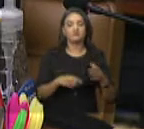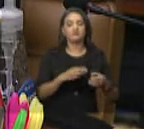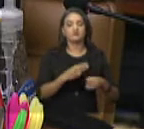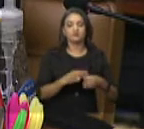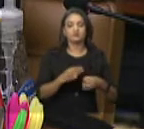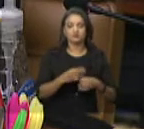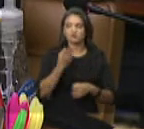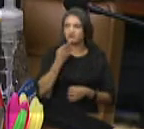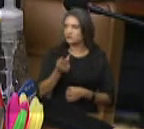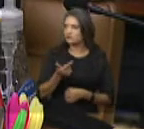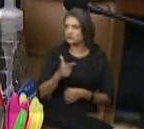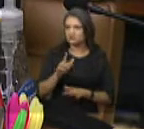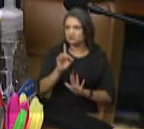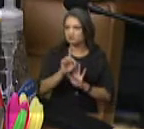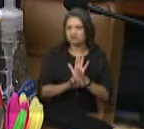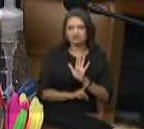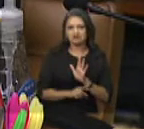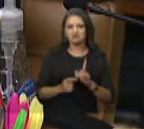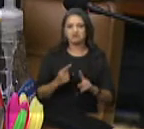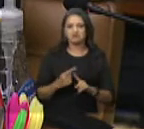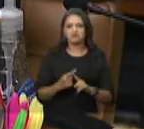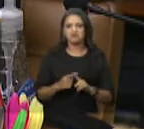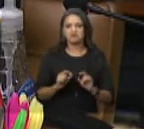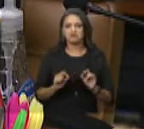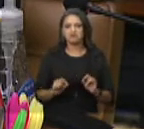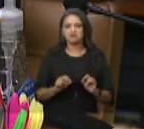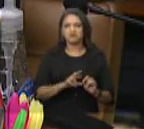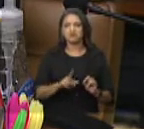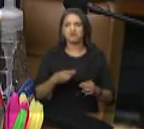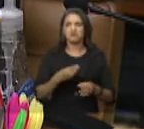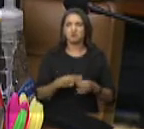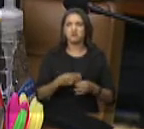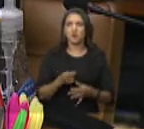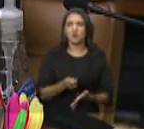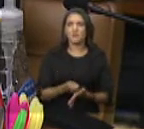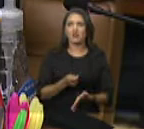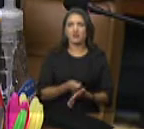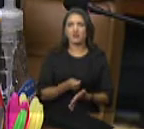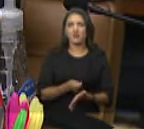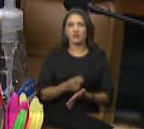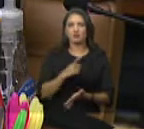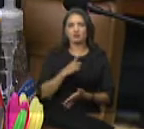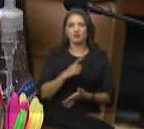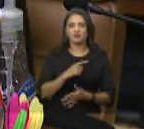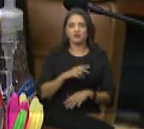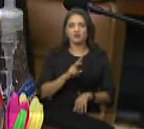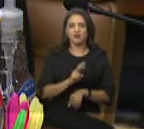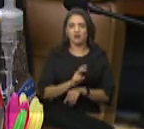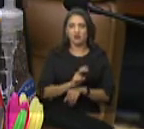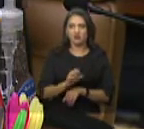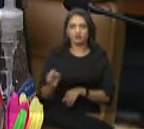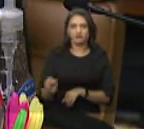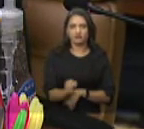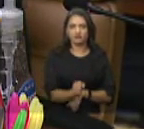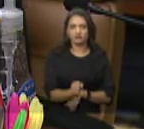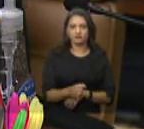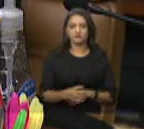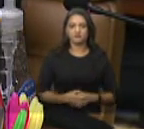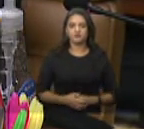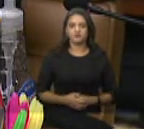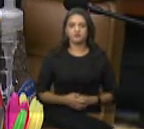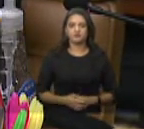que não haveria esse direito porque não haveria e não haveria a obrigação integral da entidade local